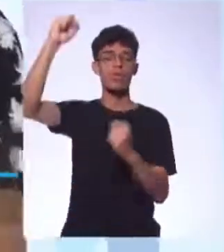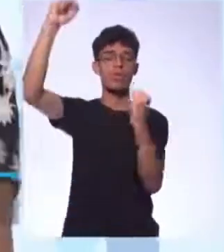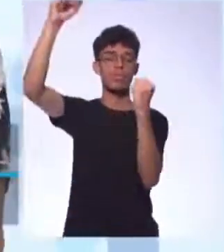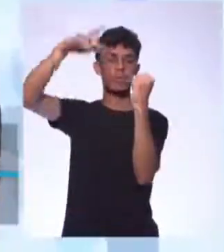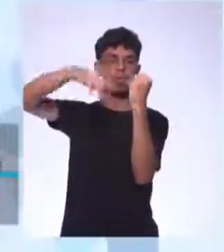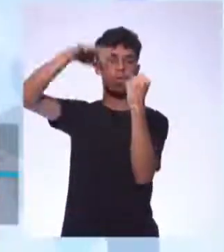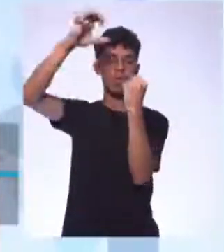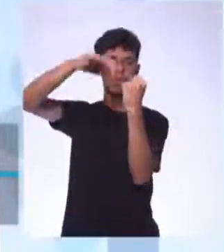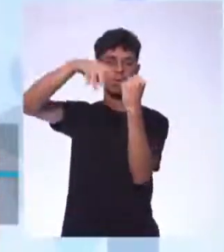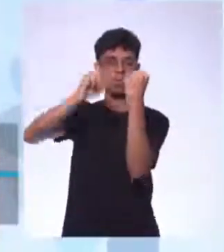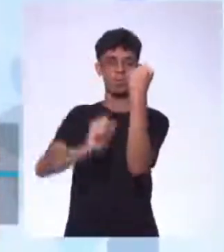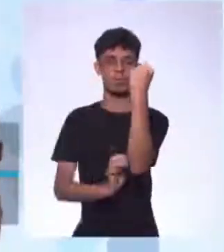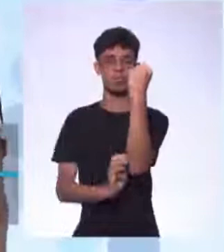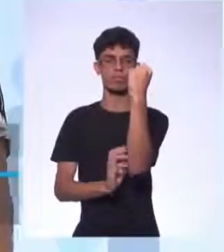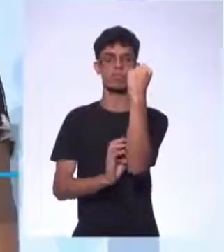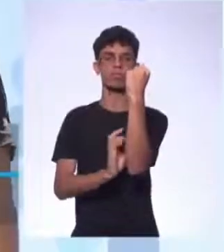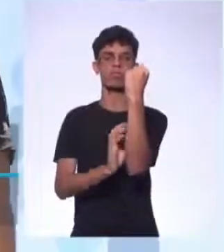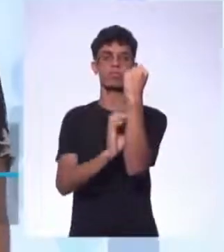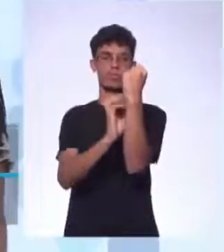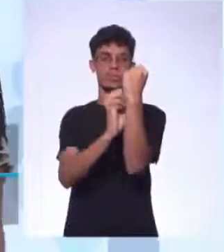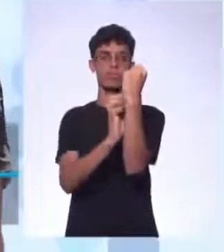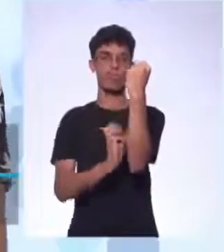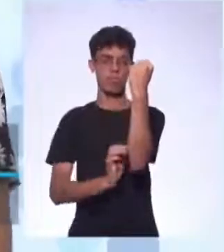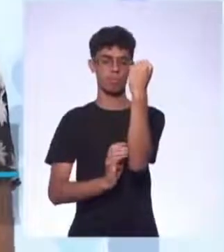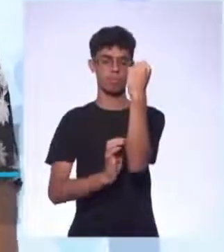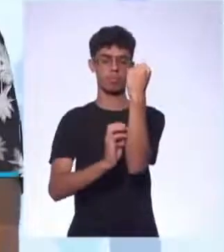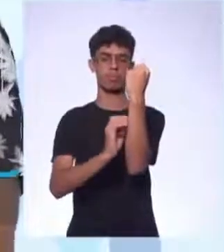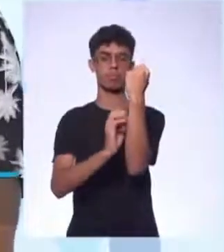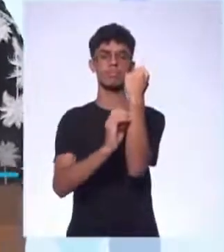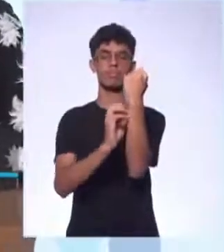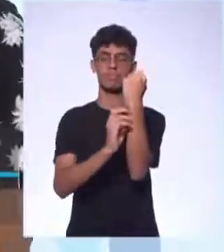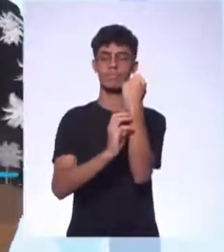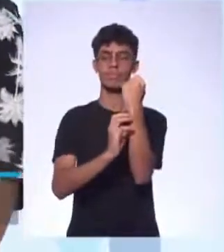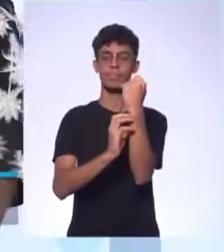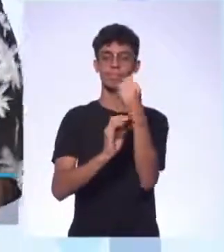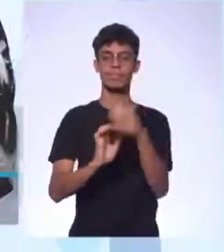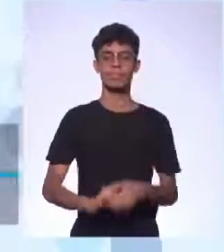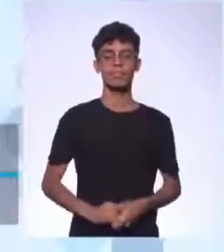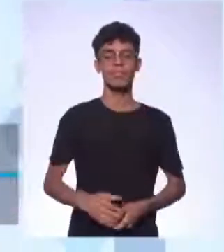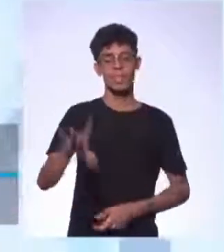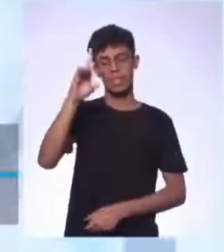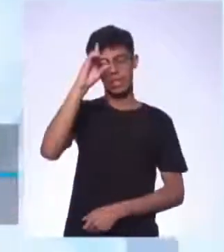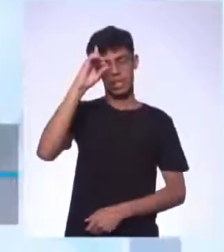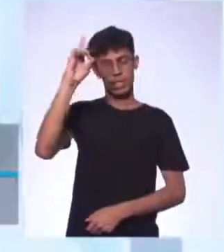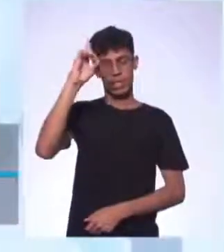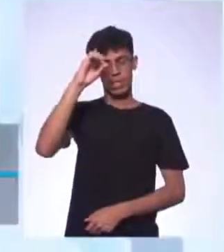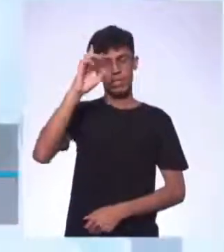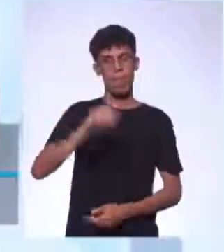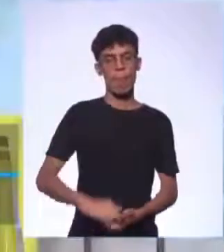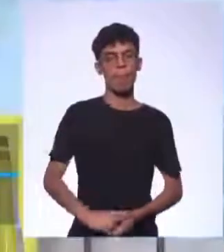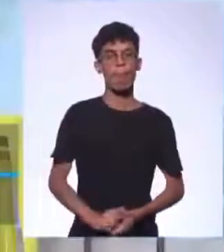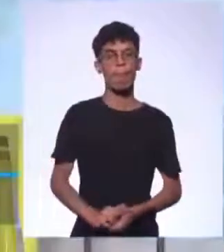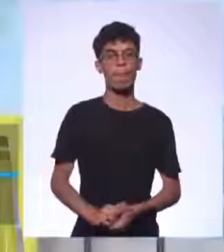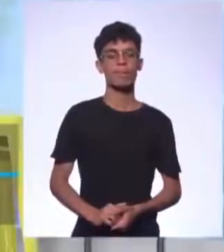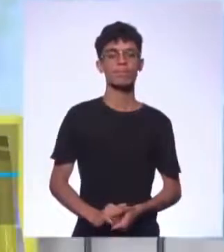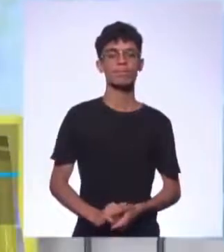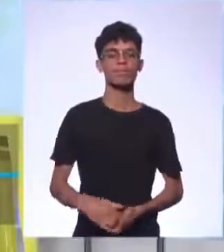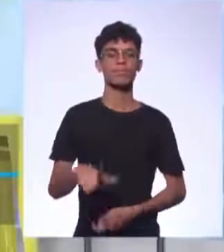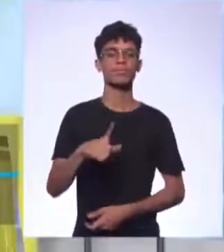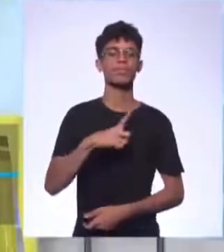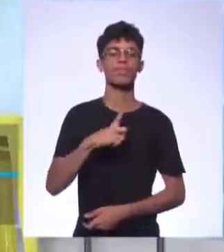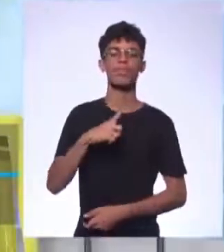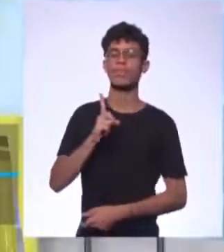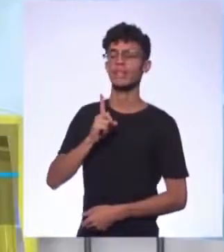vai apodrecendo, vai corroendo e assim sucessivamente, ok? Aí nós